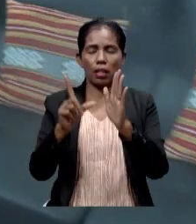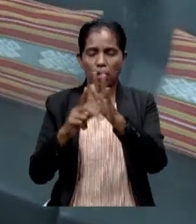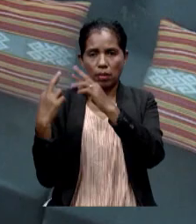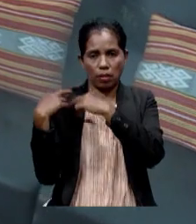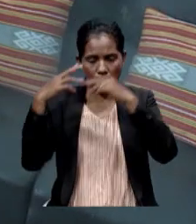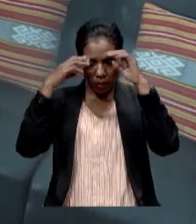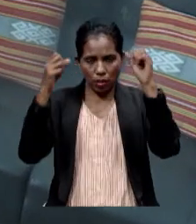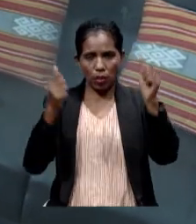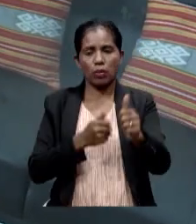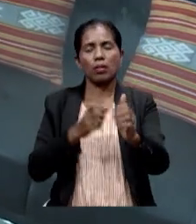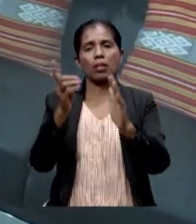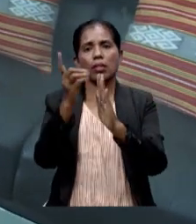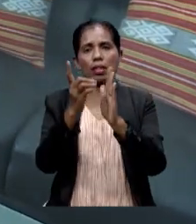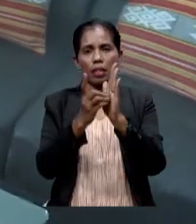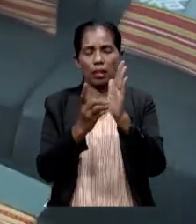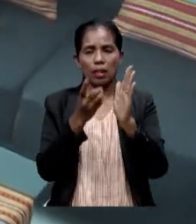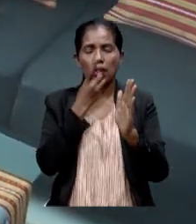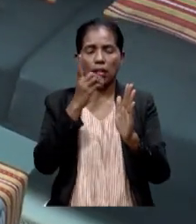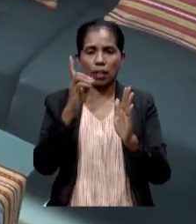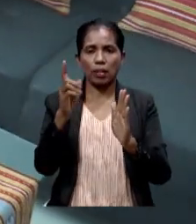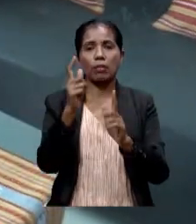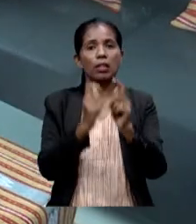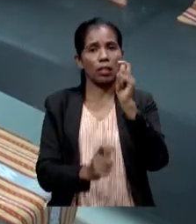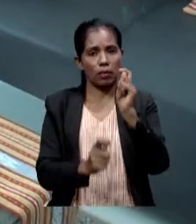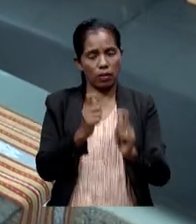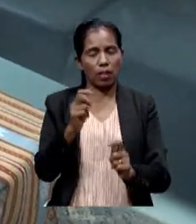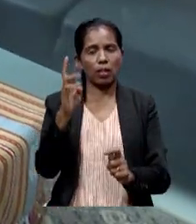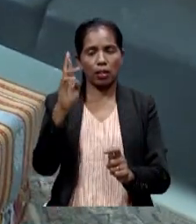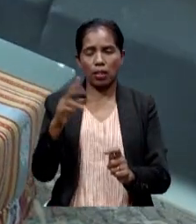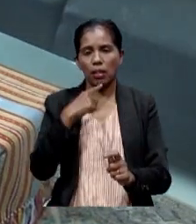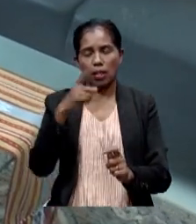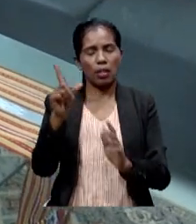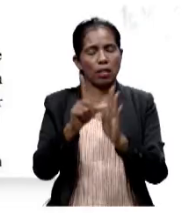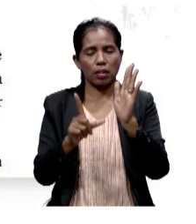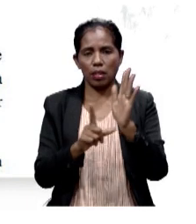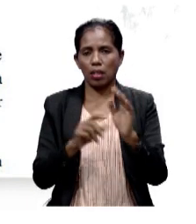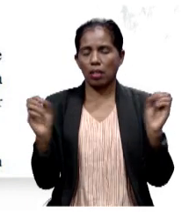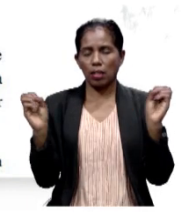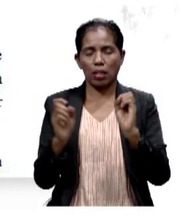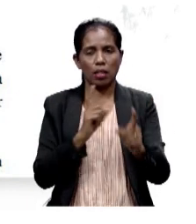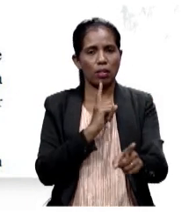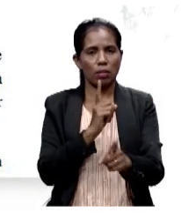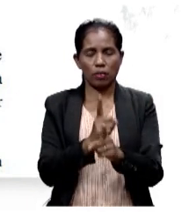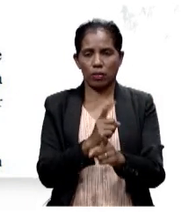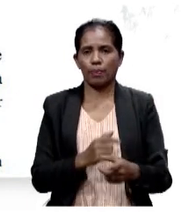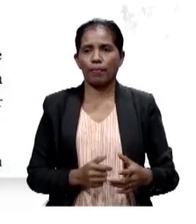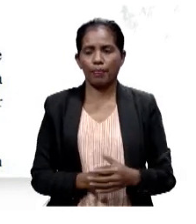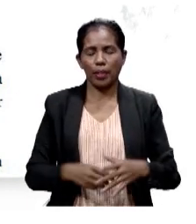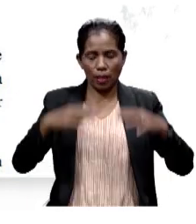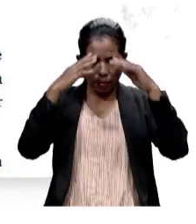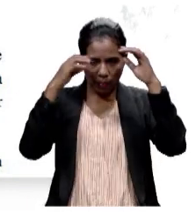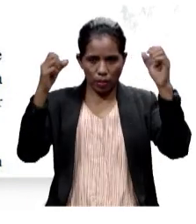ba declaração Tribunal Recurso ne behateten lei refere inconstitucional. Presidente Comissão